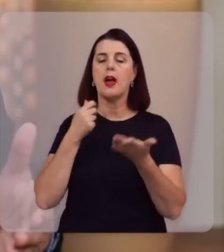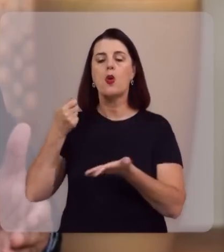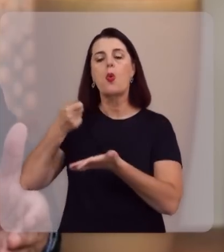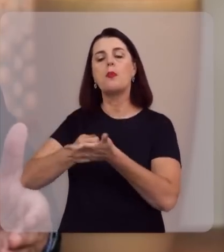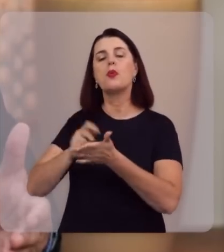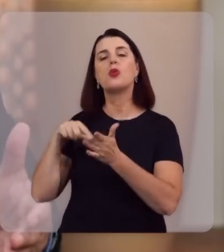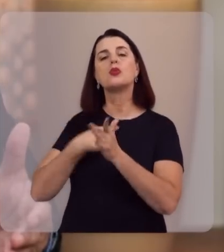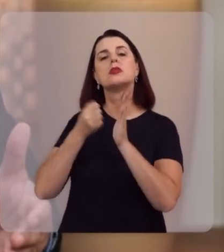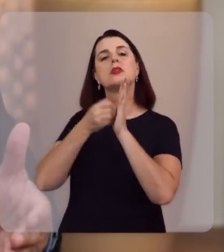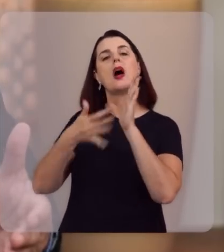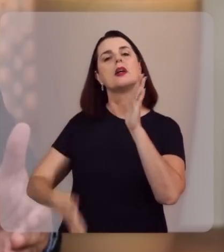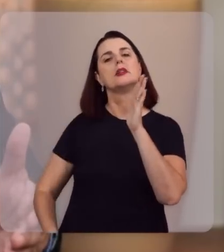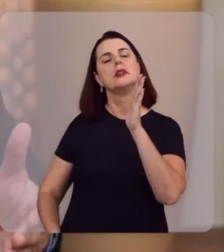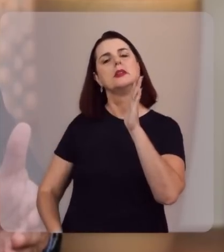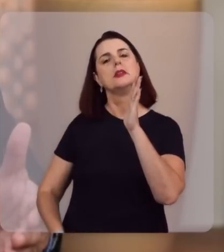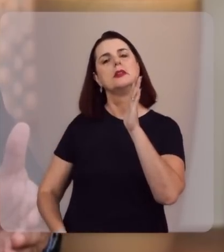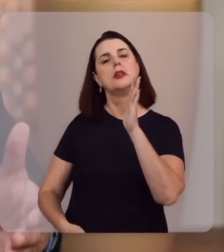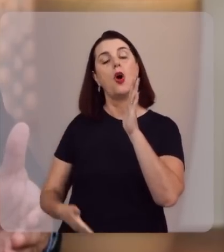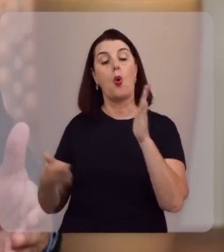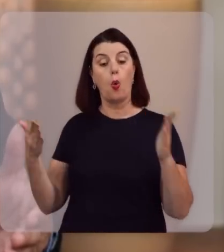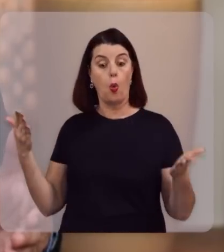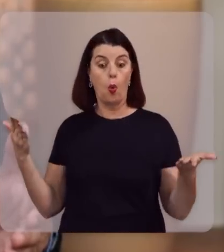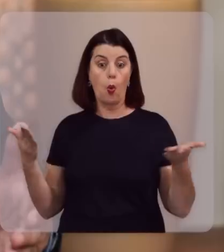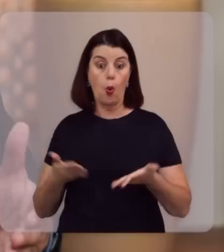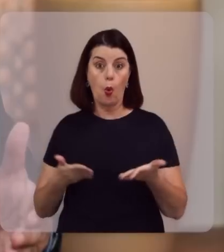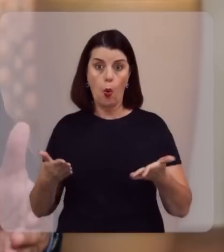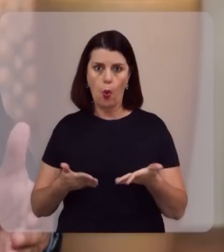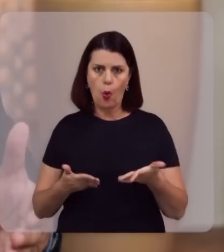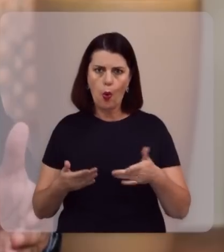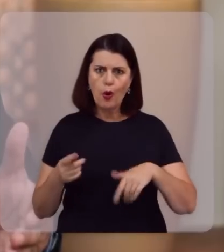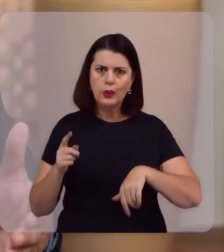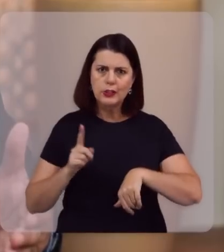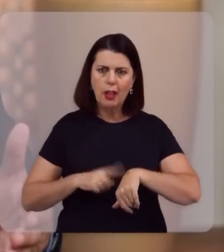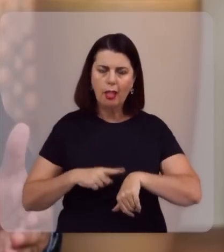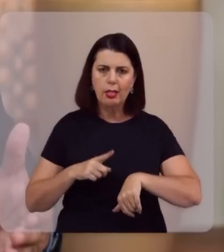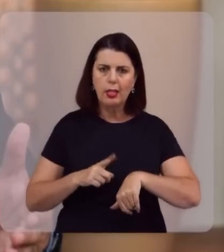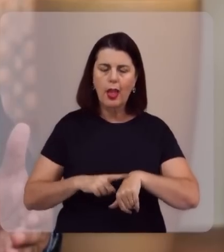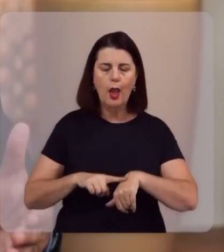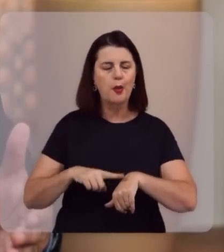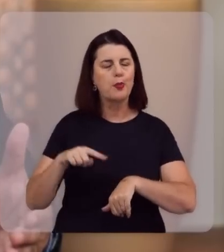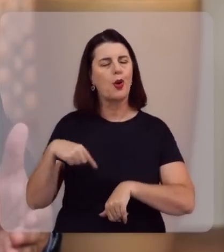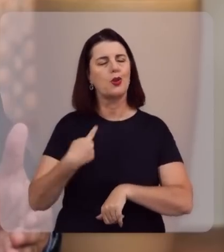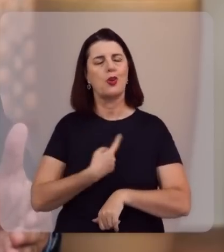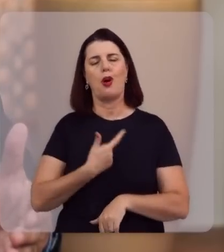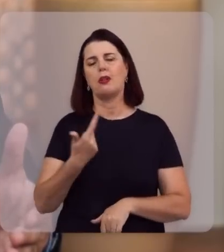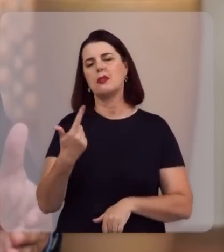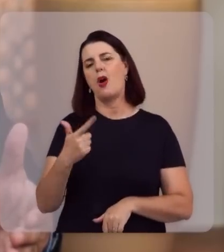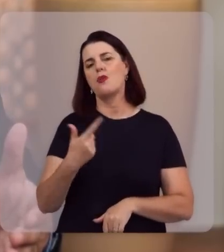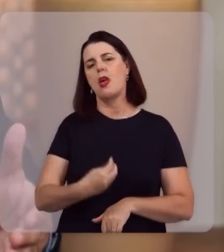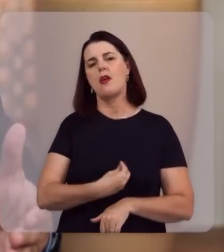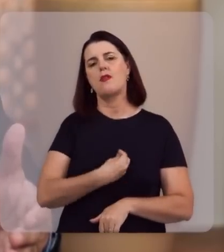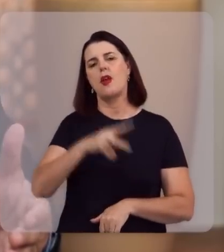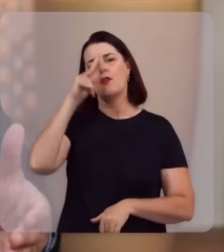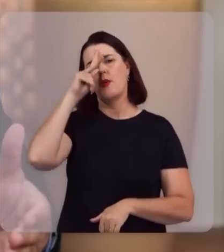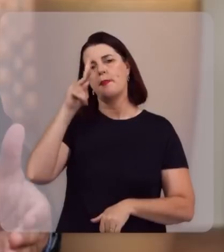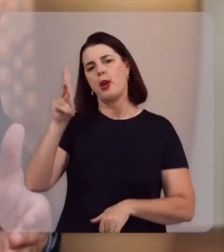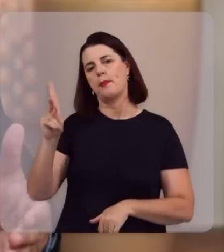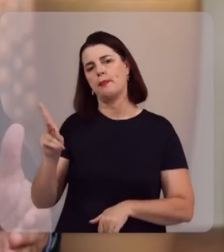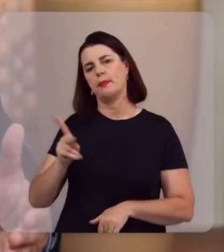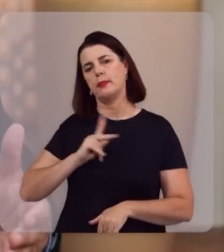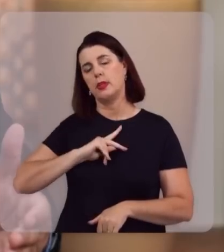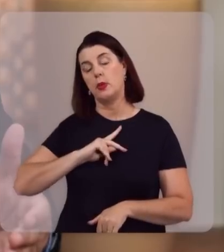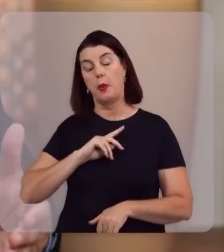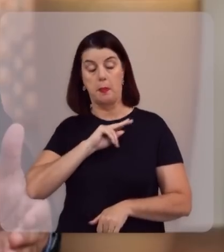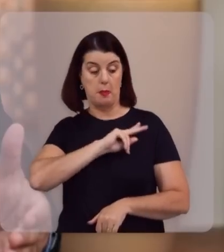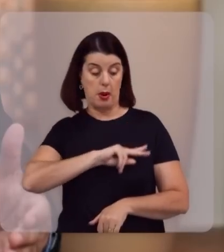nos comprou com seu sangue. Então, no dia de hoje, no presente, nós não vivemos mais para nós